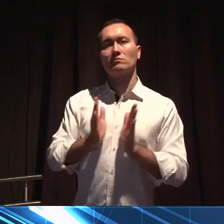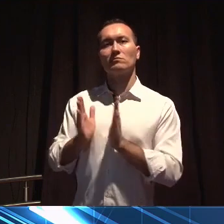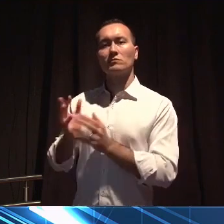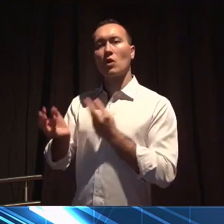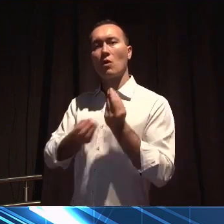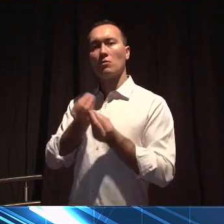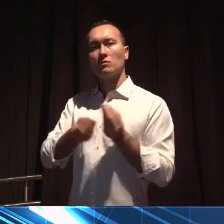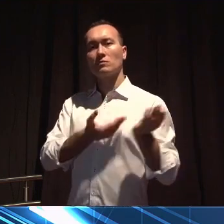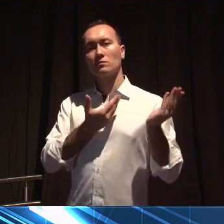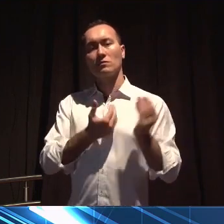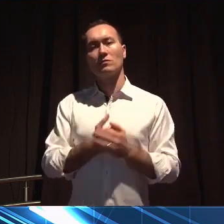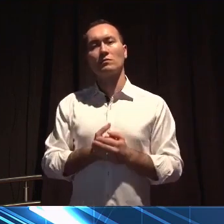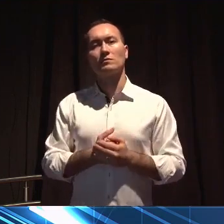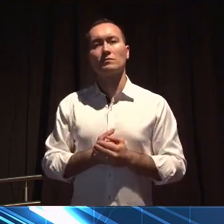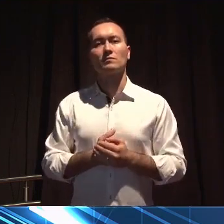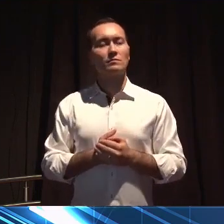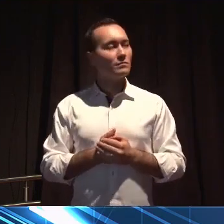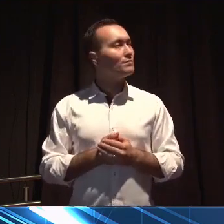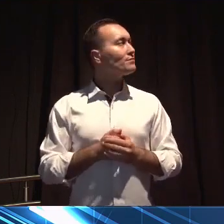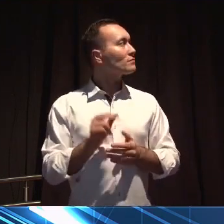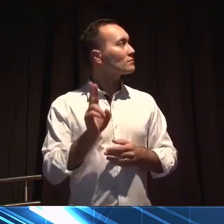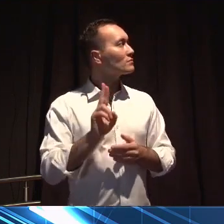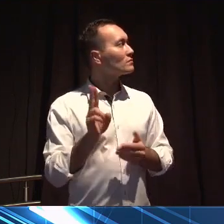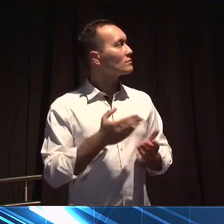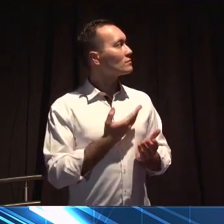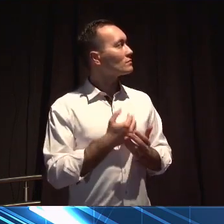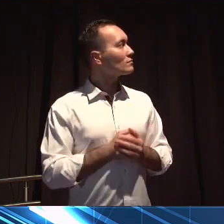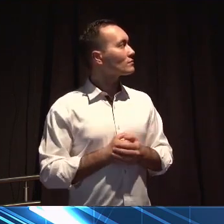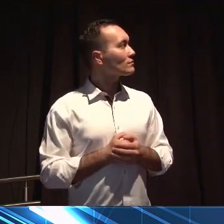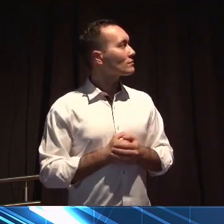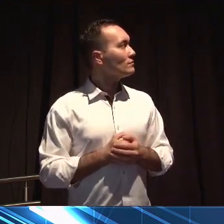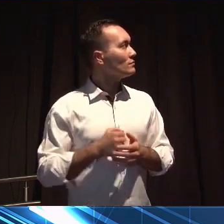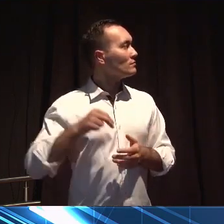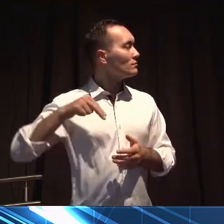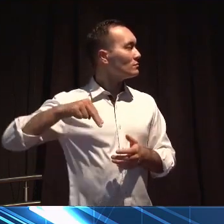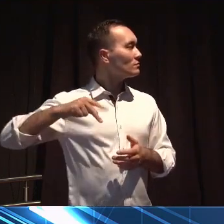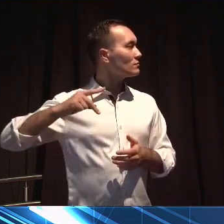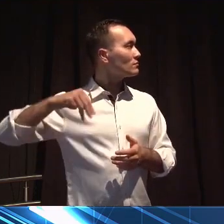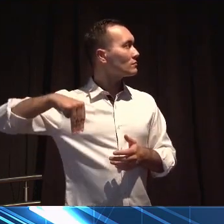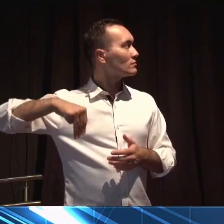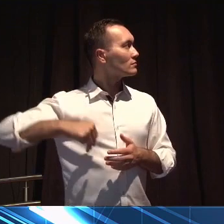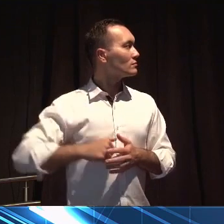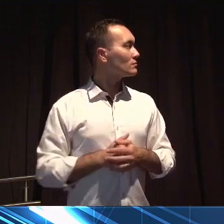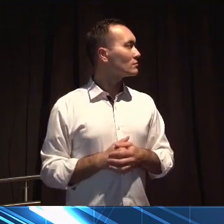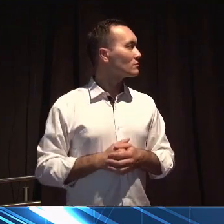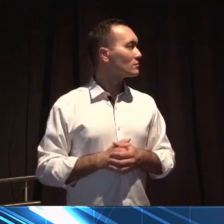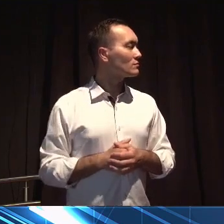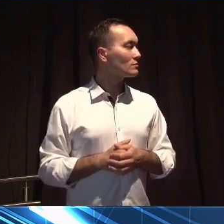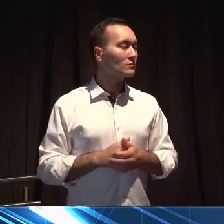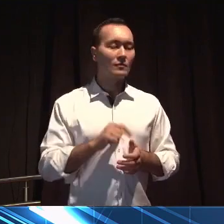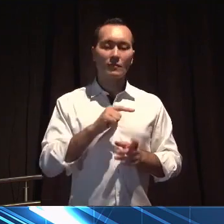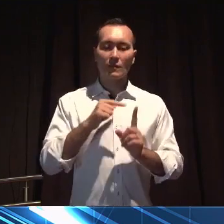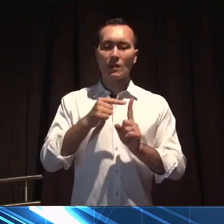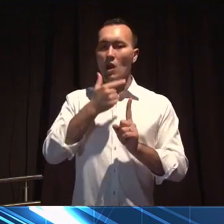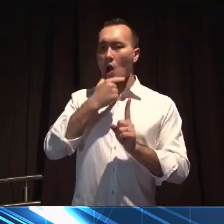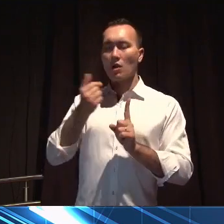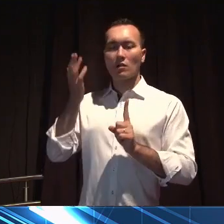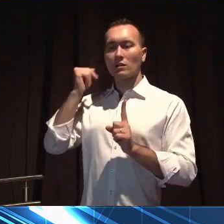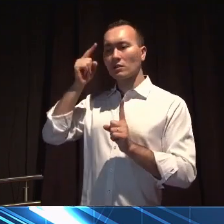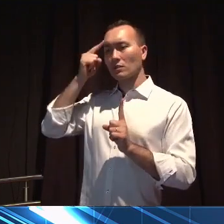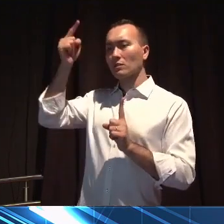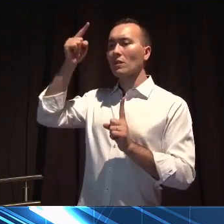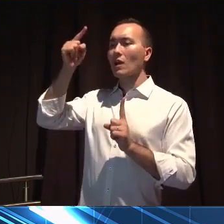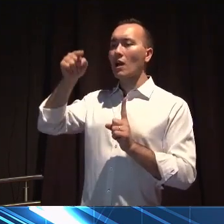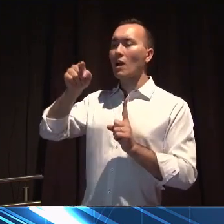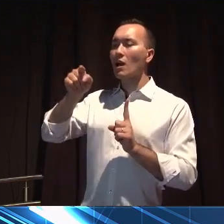E é o Isolate, chamado Isolated VM. Isolated VM é um projeto de um cara que pegou o V8 Isolate lá, C++, e